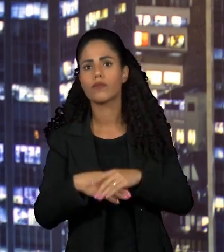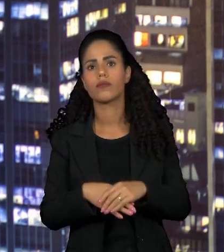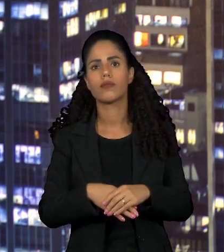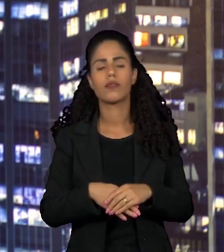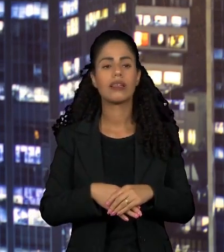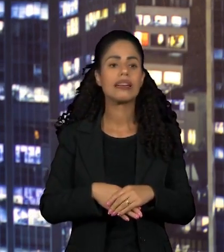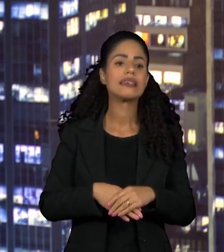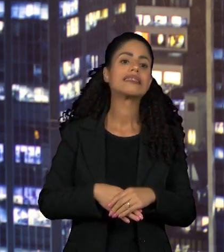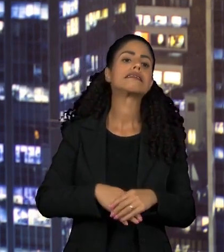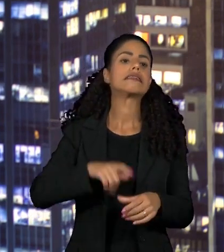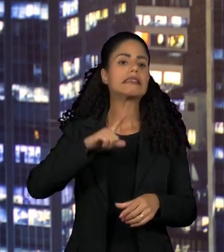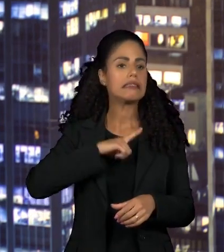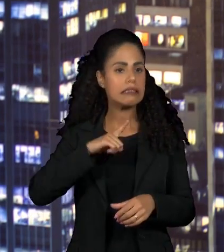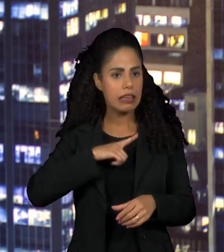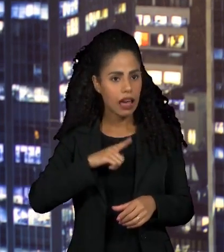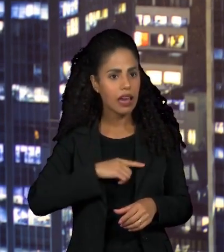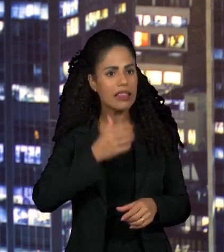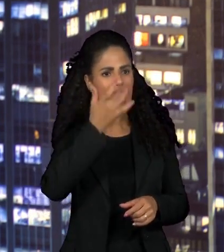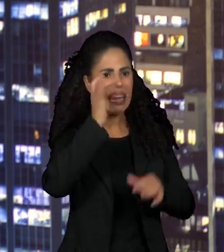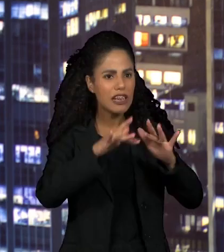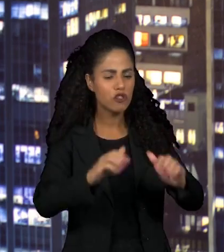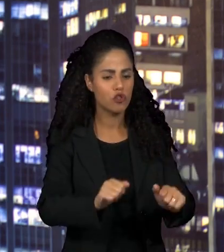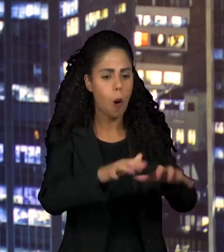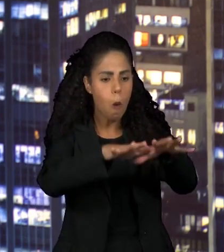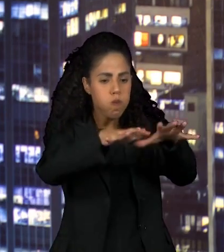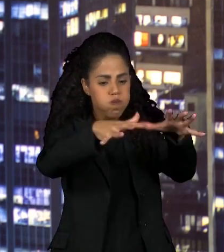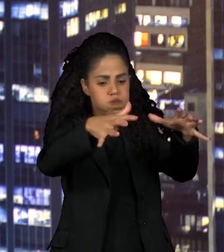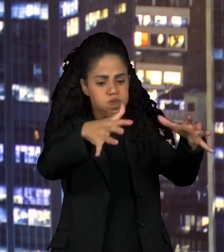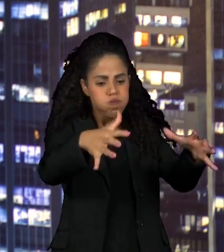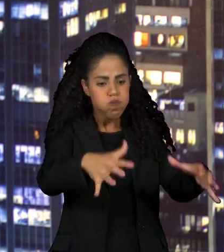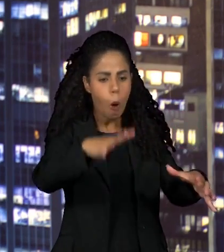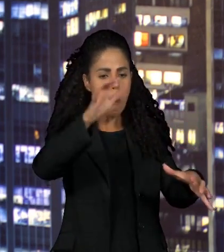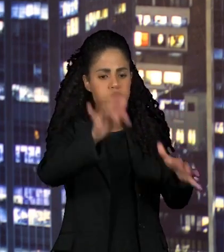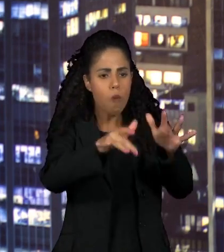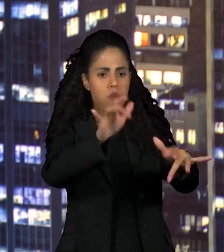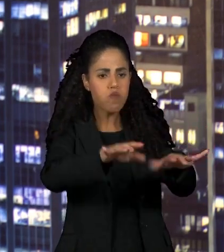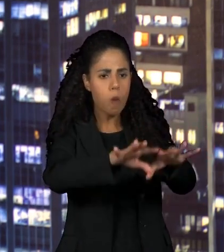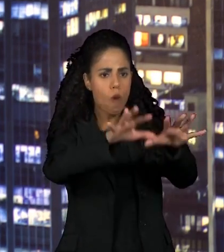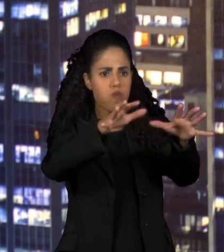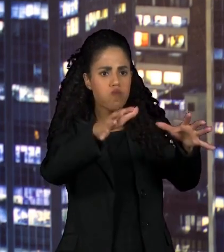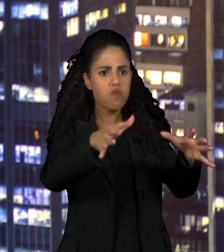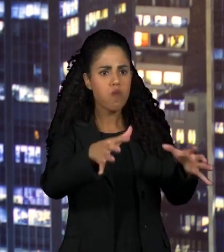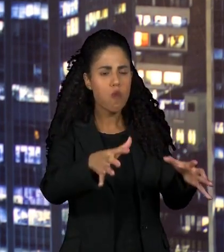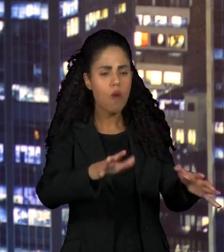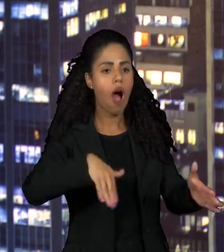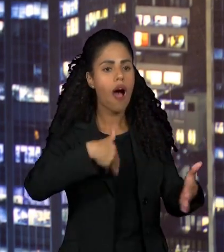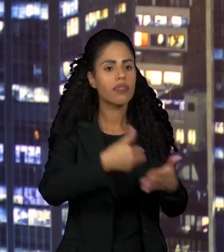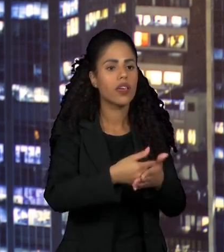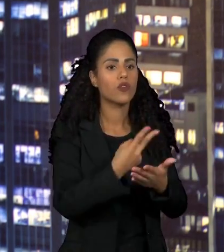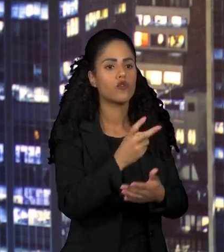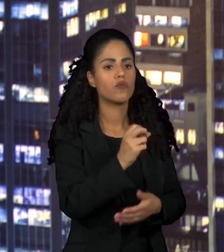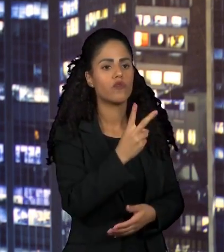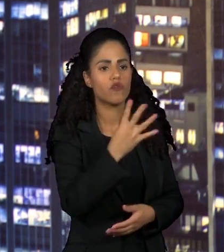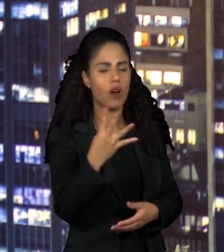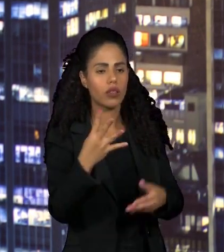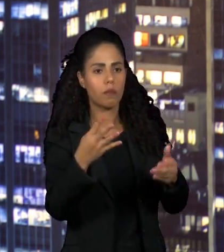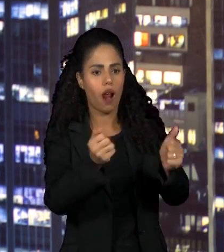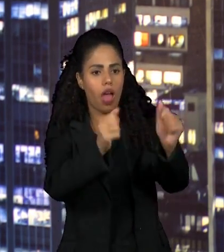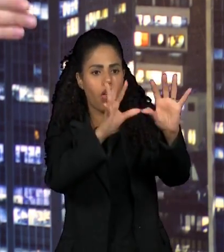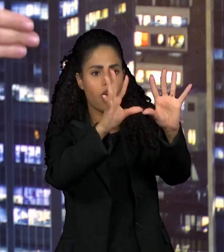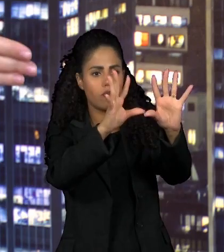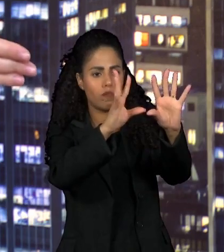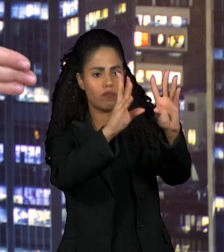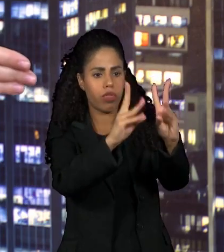existem lixões, né, no Brasil, acho que vale chamar a atenção, não é, Bruno? Exatamente. Que tem até 2024 para desaparecer. O primeiro prazo